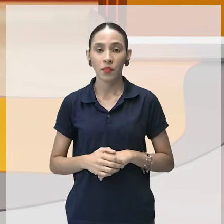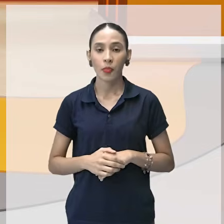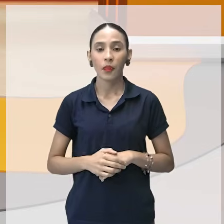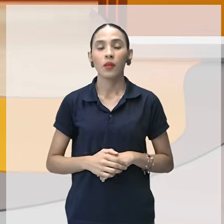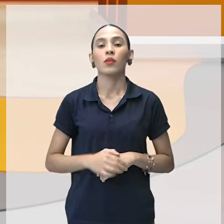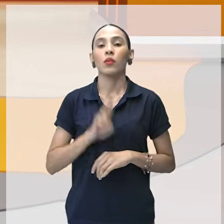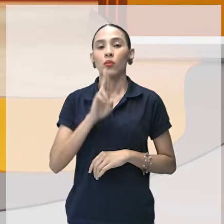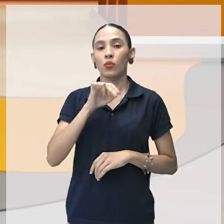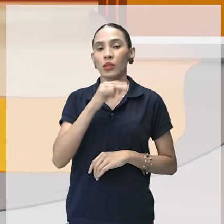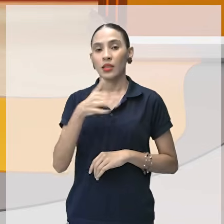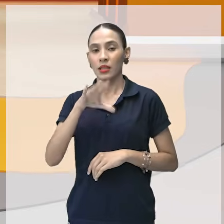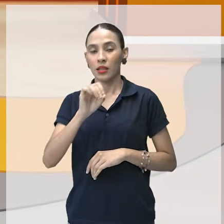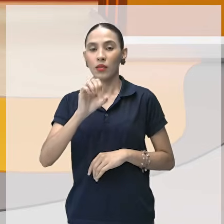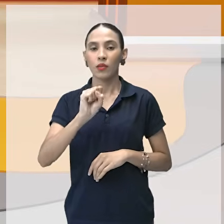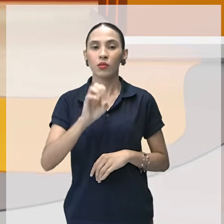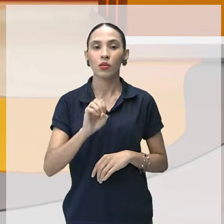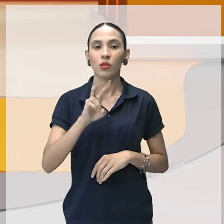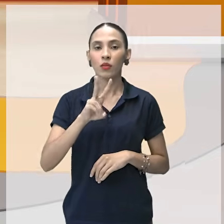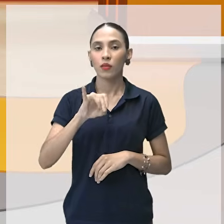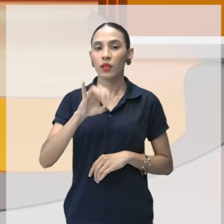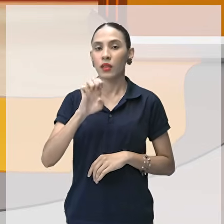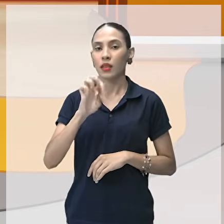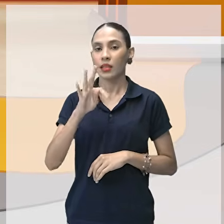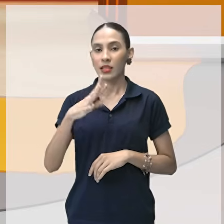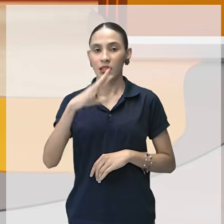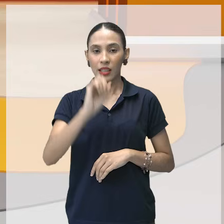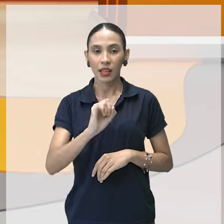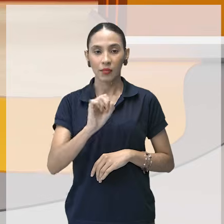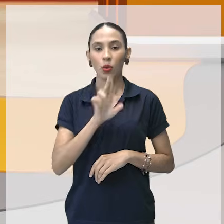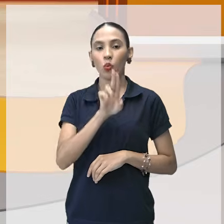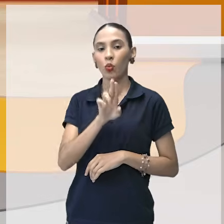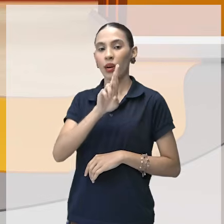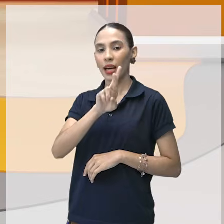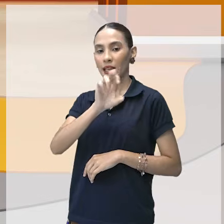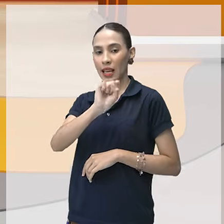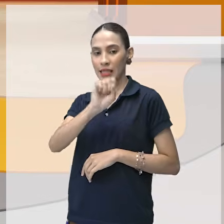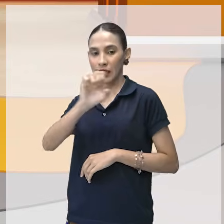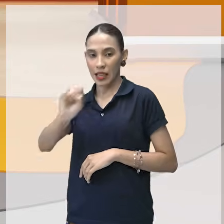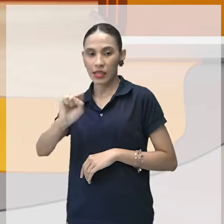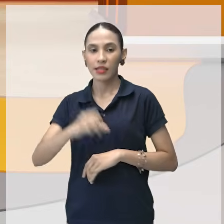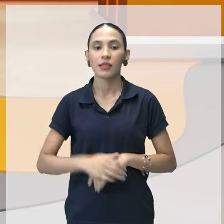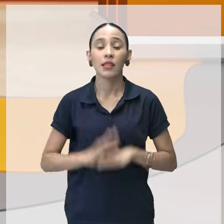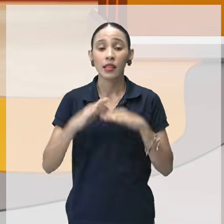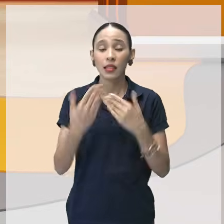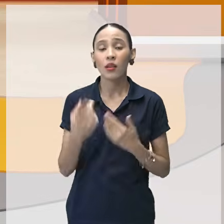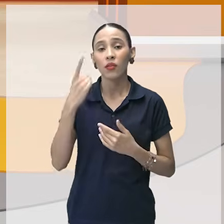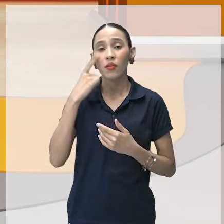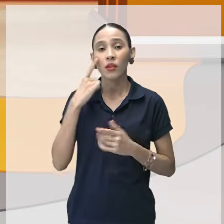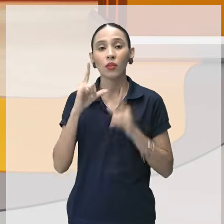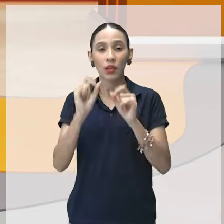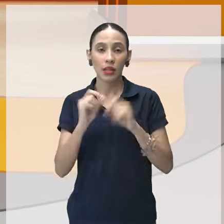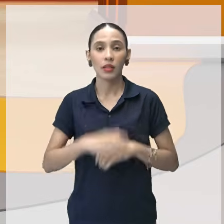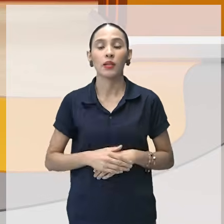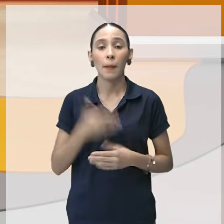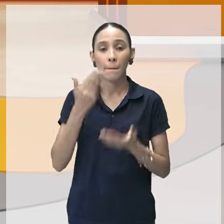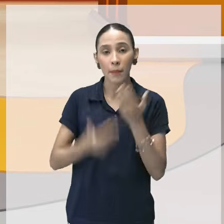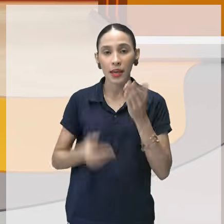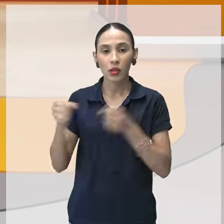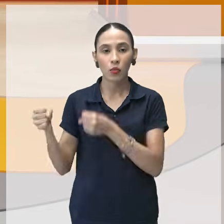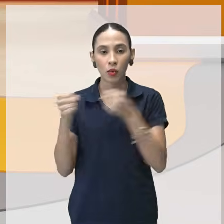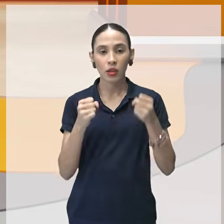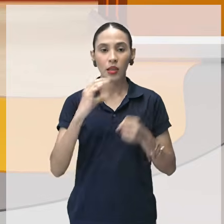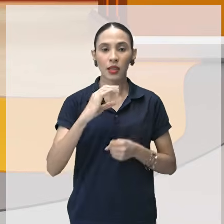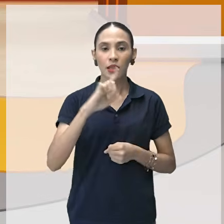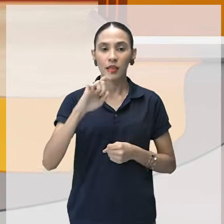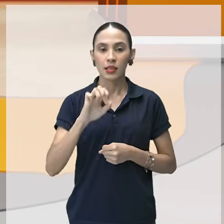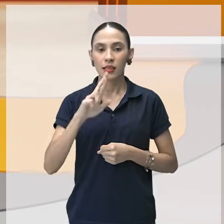União Soviética, já que é a abreviação da sigla, certo? Então, vamos verificar a queda do czarismo. O que